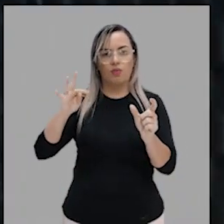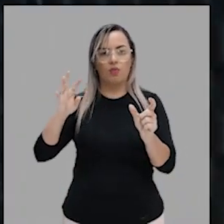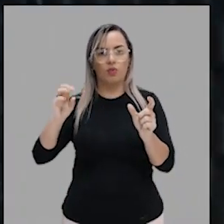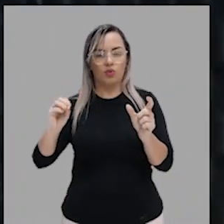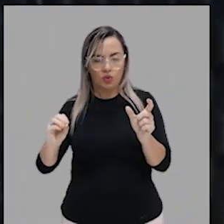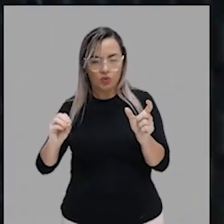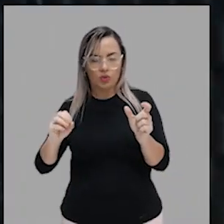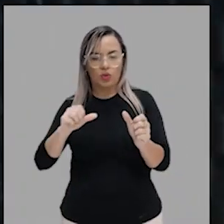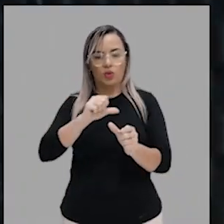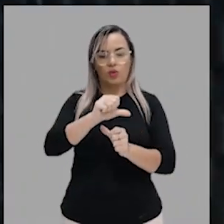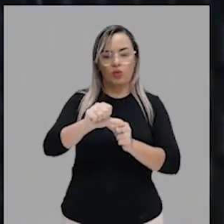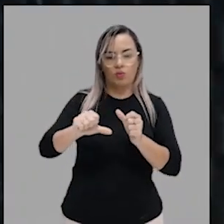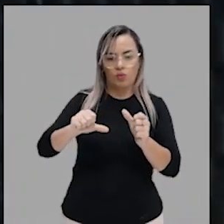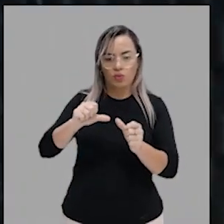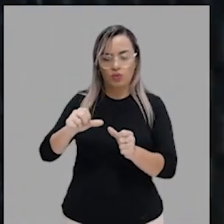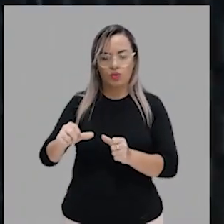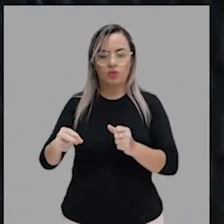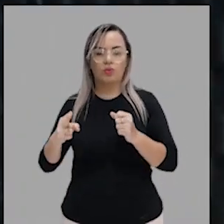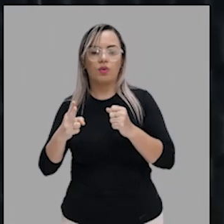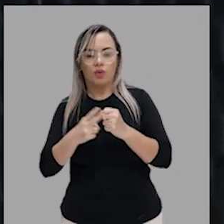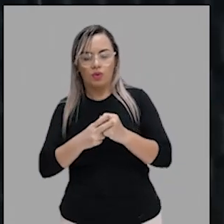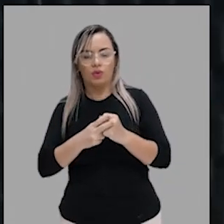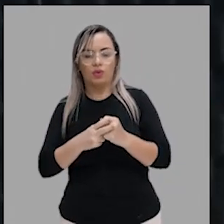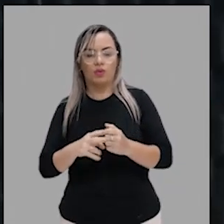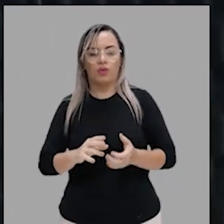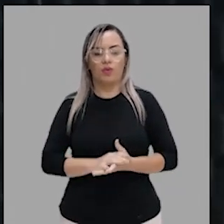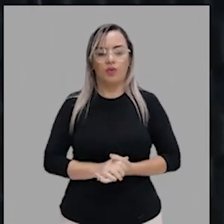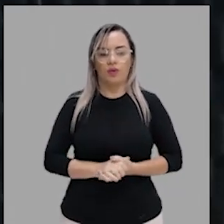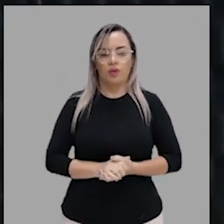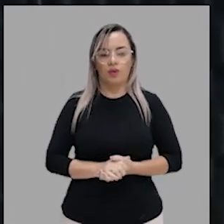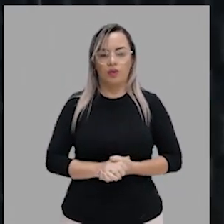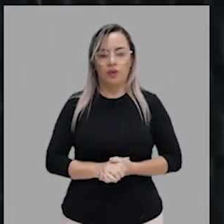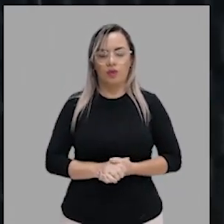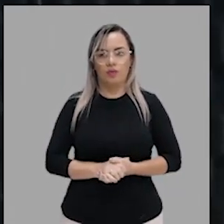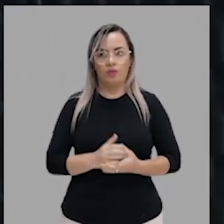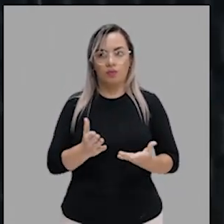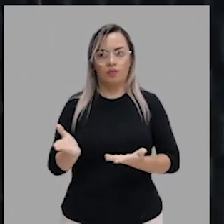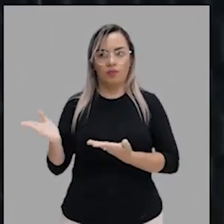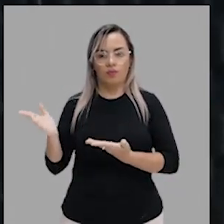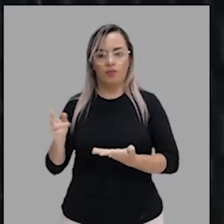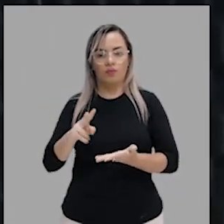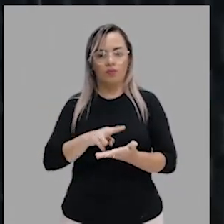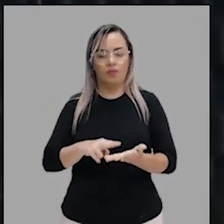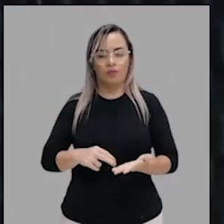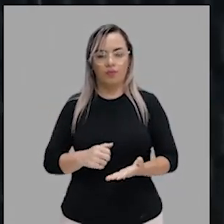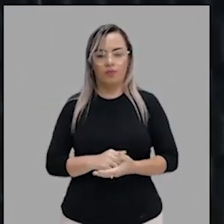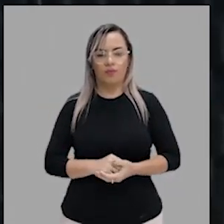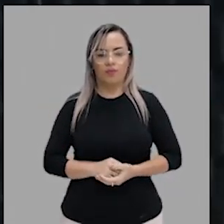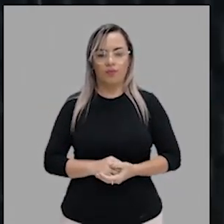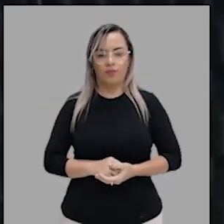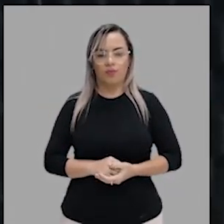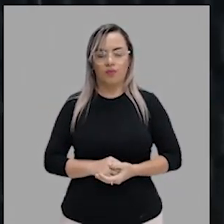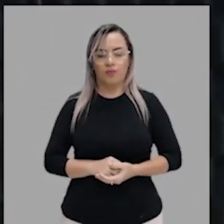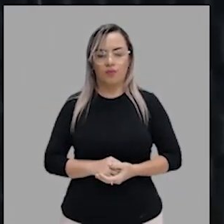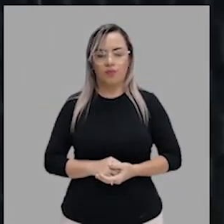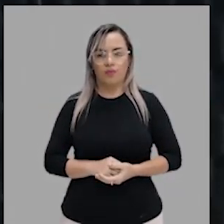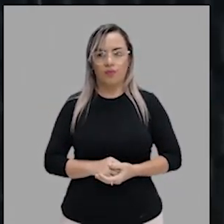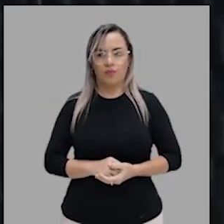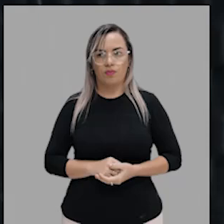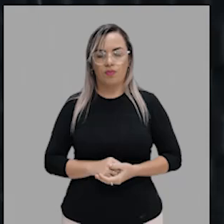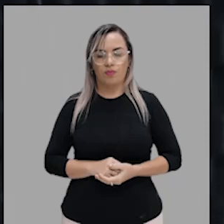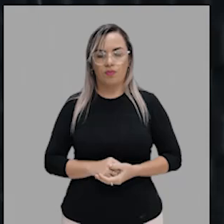verbo. Então, no primeiro enunciado temos apenas a ação verbal leem. Mas